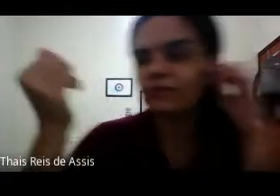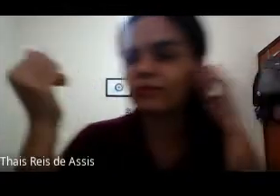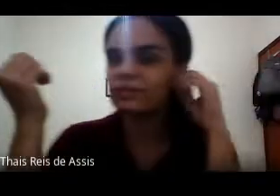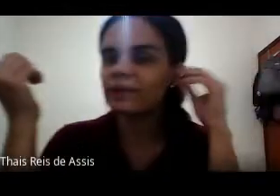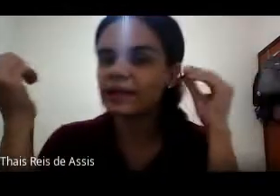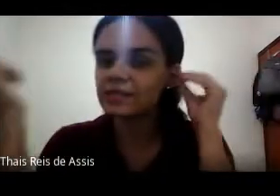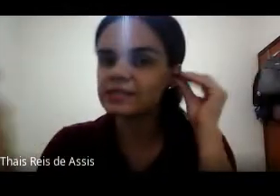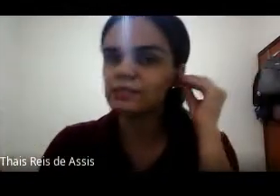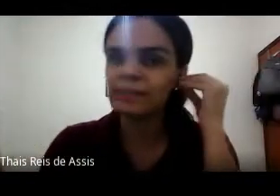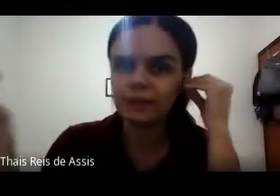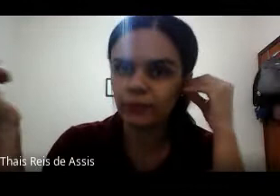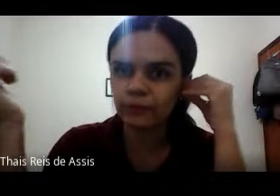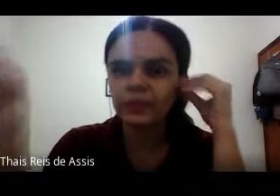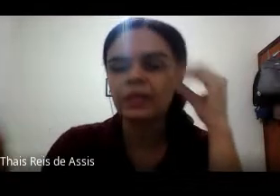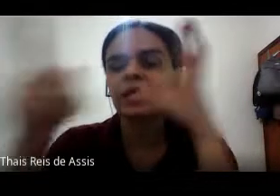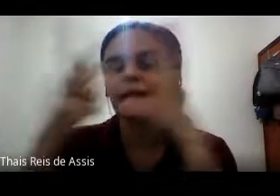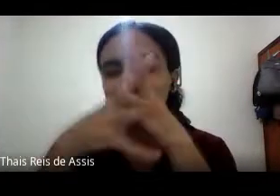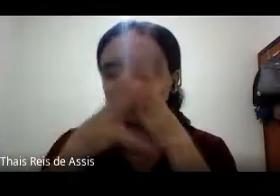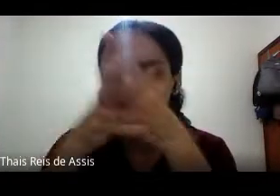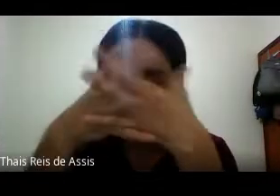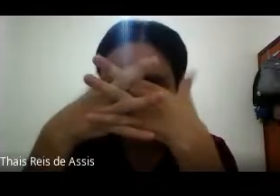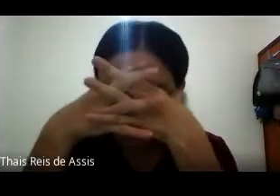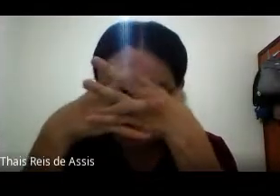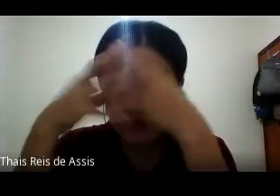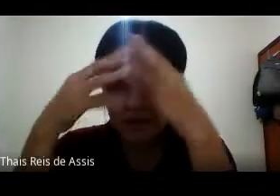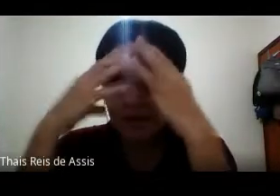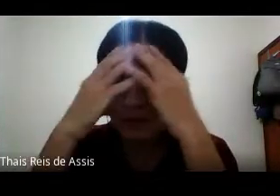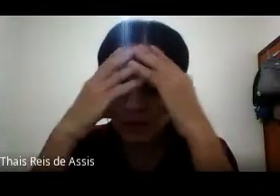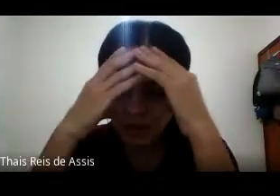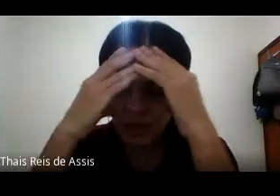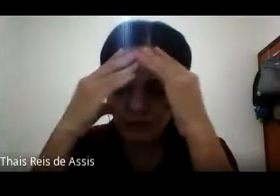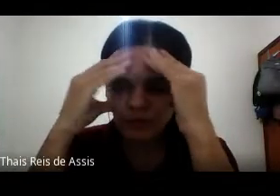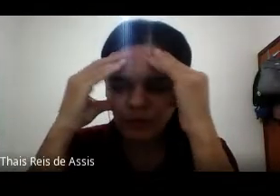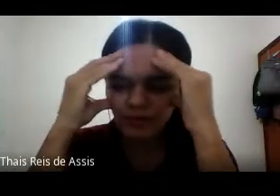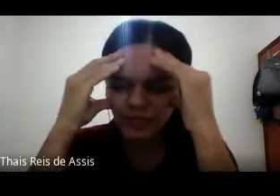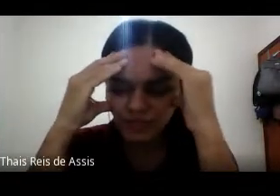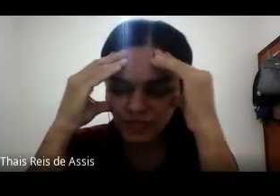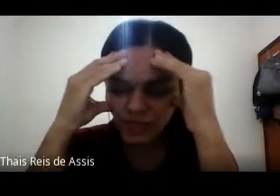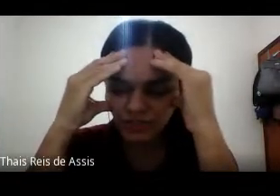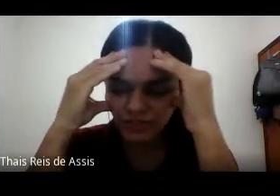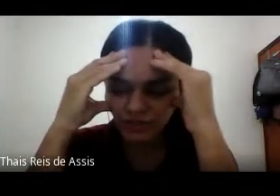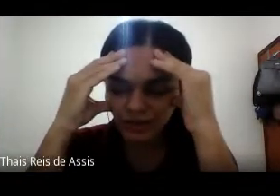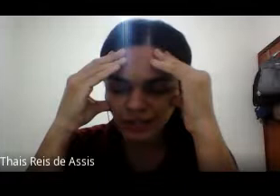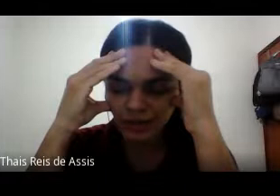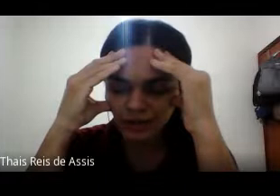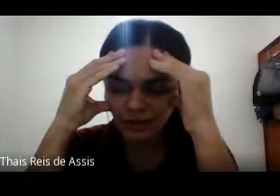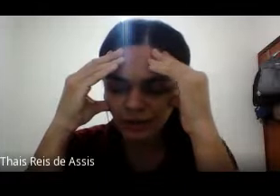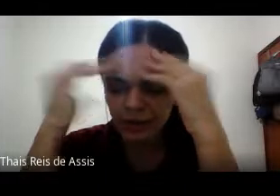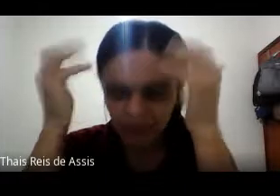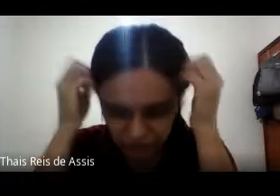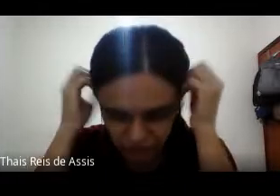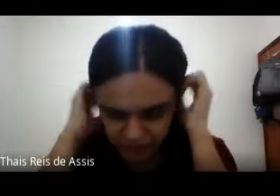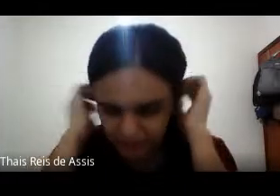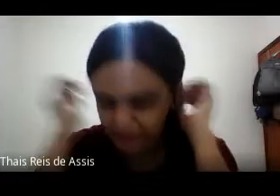que fujam a essa questão do padrão. Não sei se vocês viram, mas eu coloquei um filme para vocês na didática. Alguém já deu